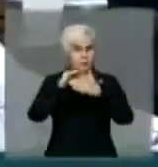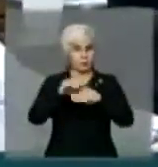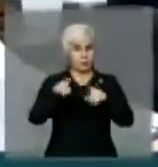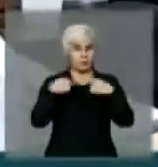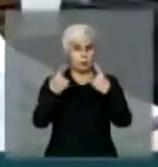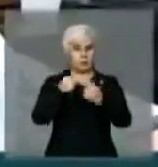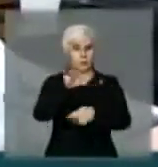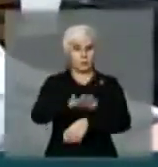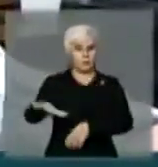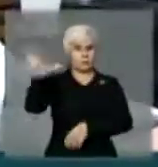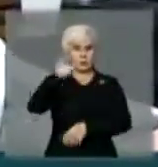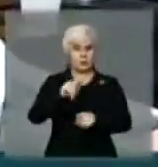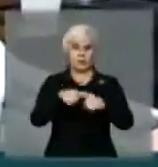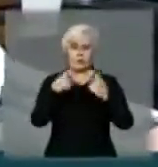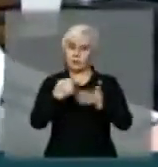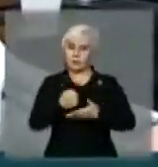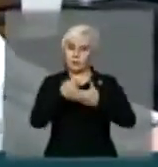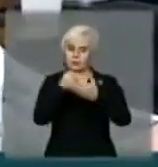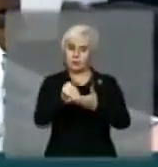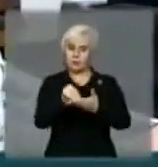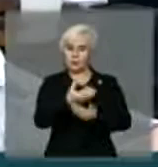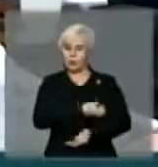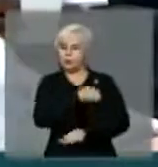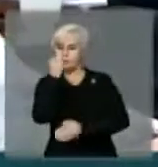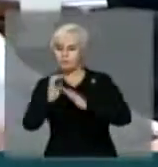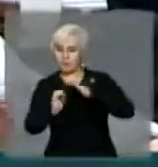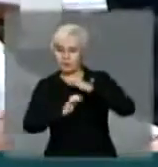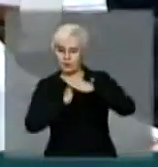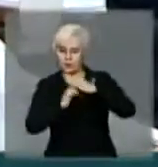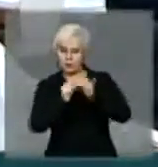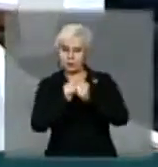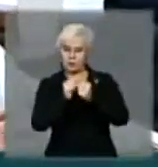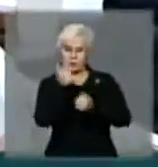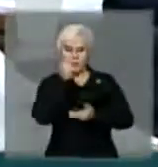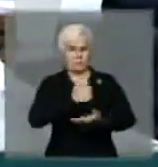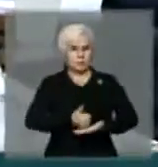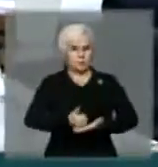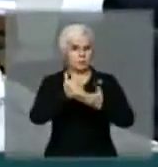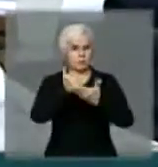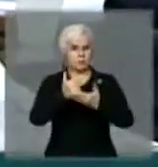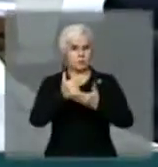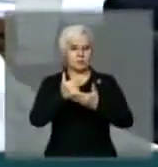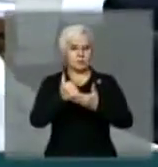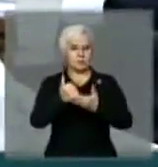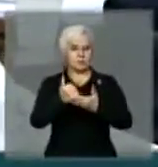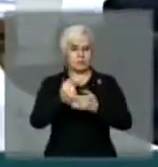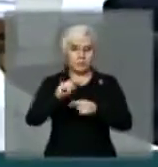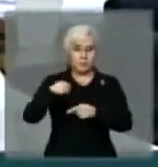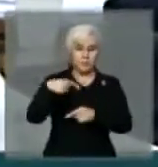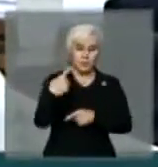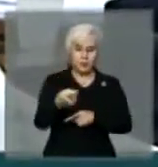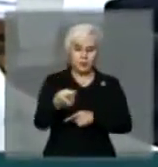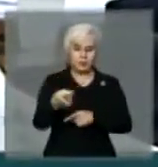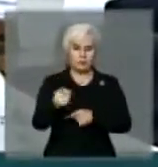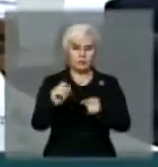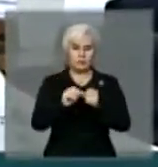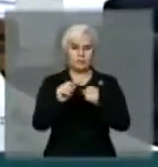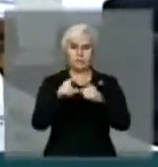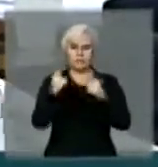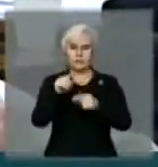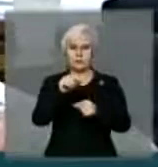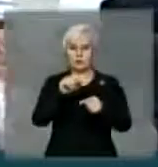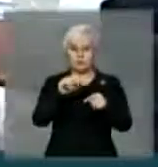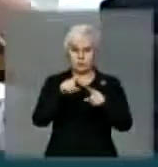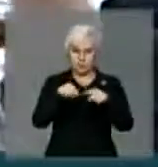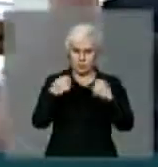geral, mas com o respaldo de dezenas de entidades, é possível que a gente, o segundo passo, o passo seguinte é esse, seja uma sessão